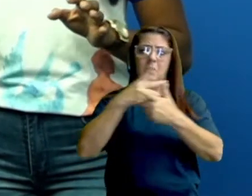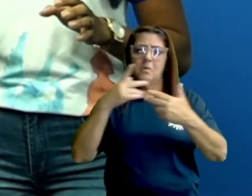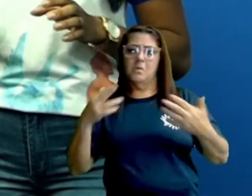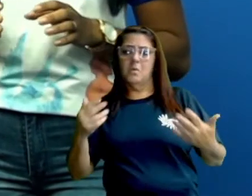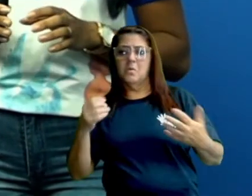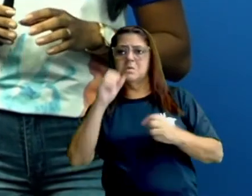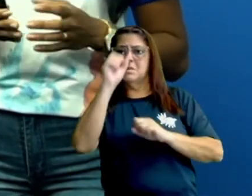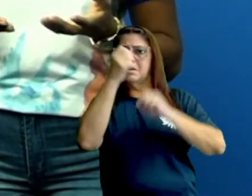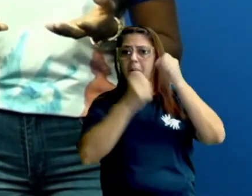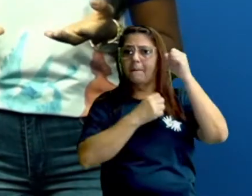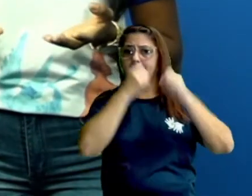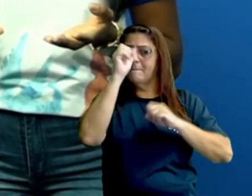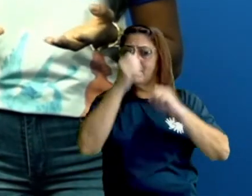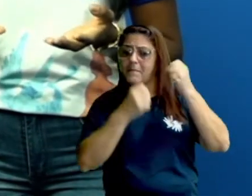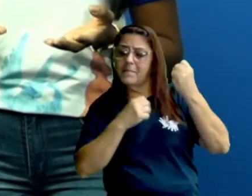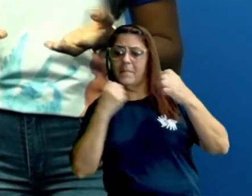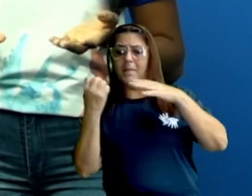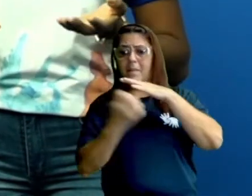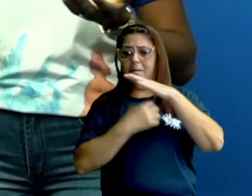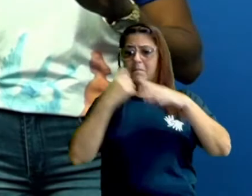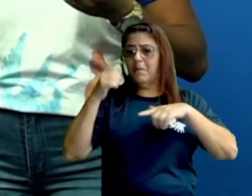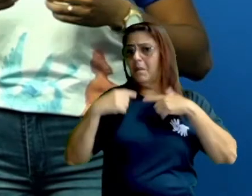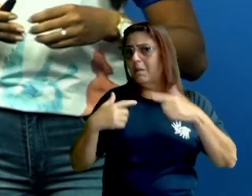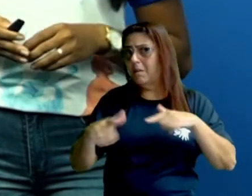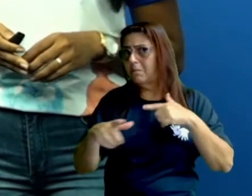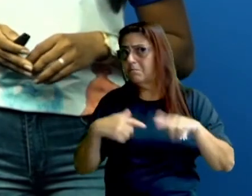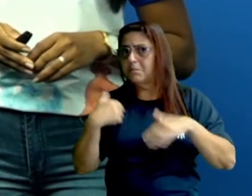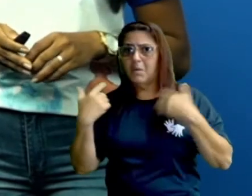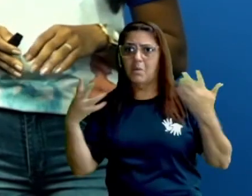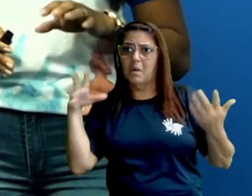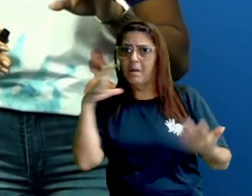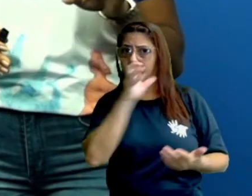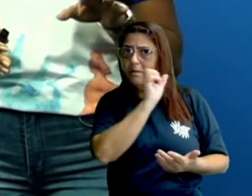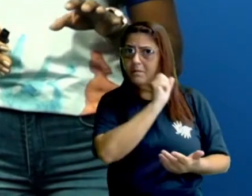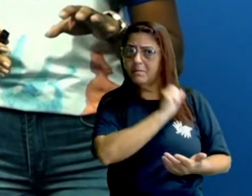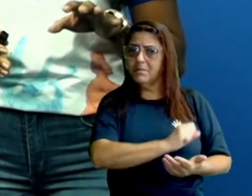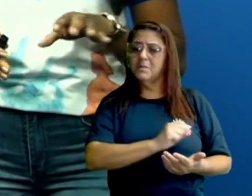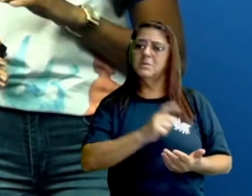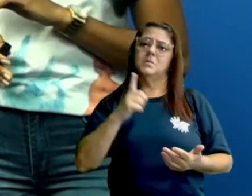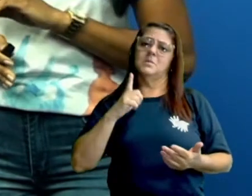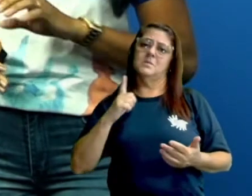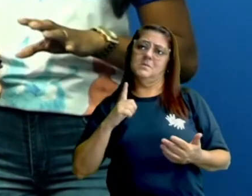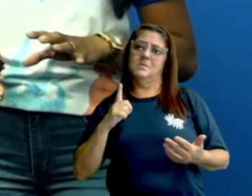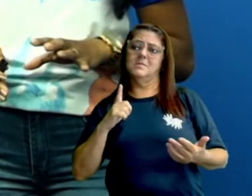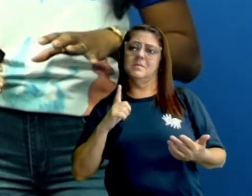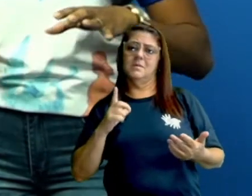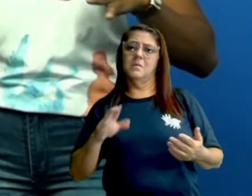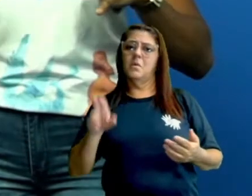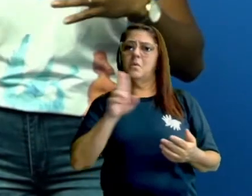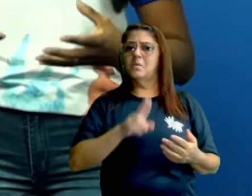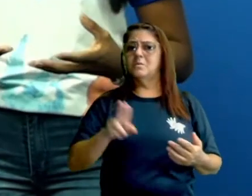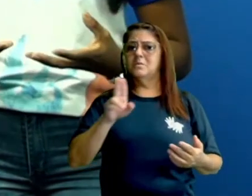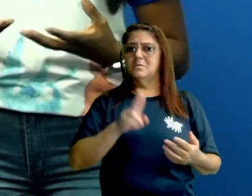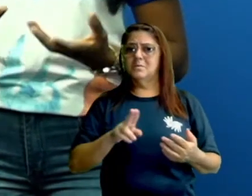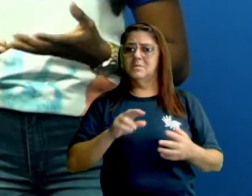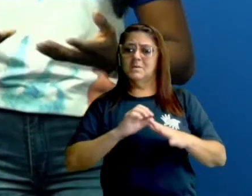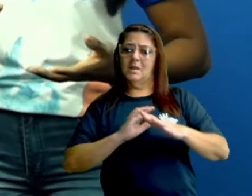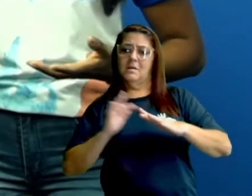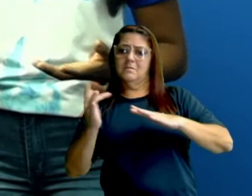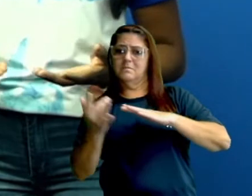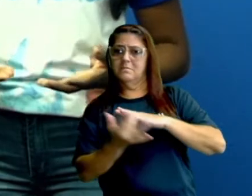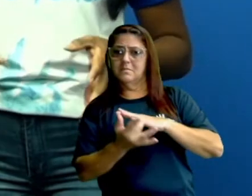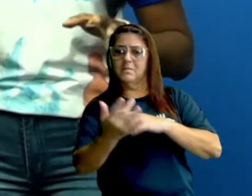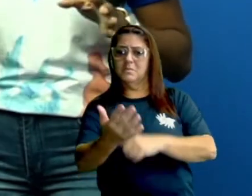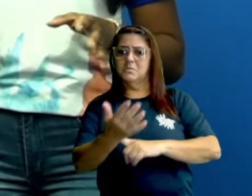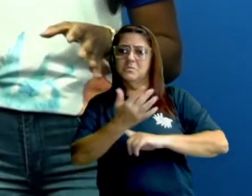empresa, por exemplo, quer aquele determinado material com uma certa rapidez. E aí a gente tem esses meios exatamente para